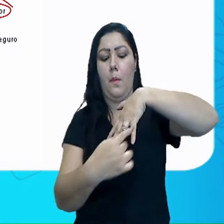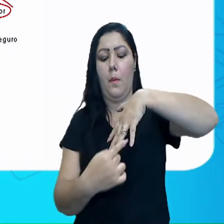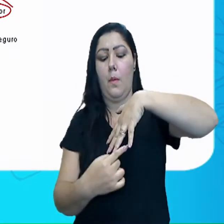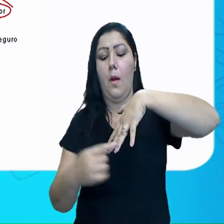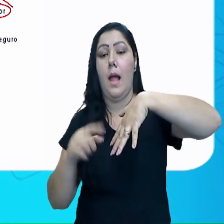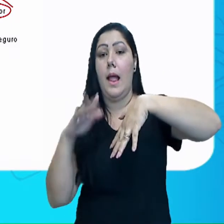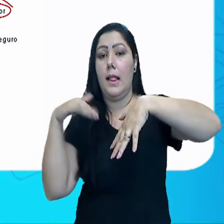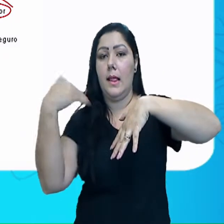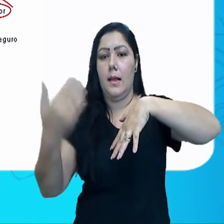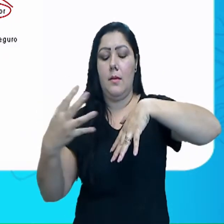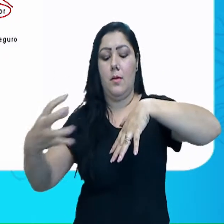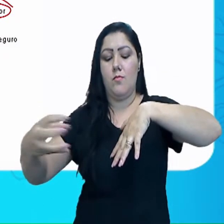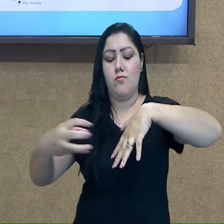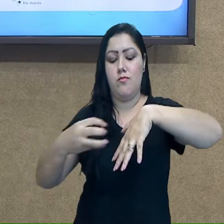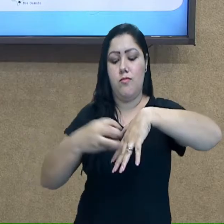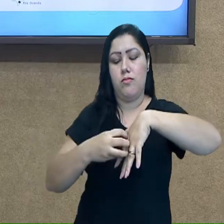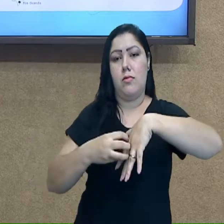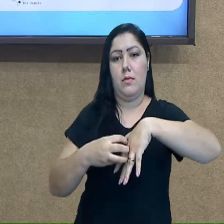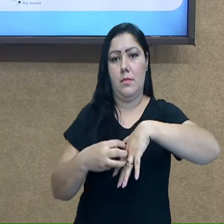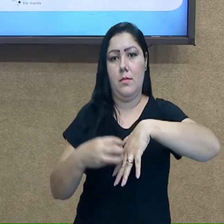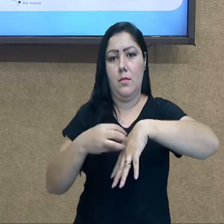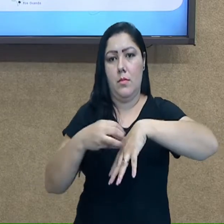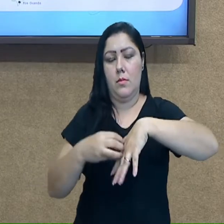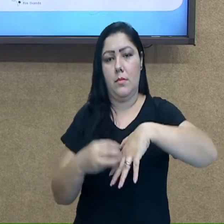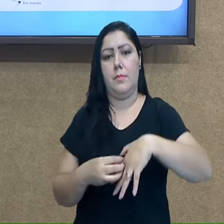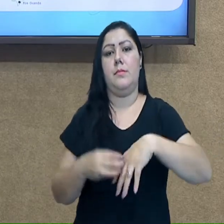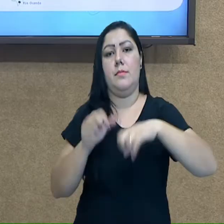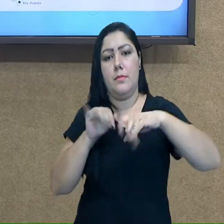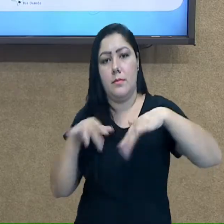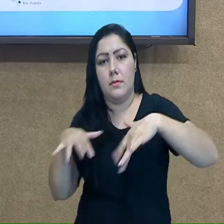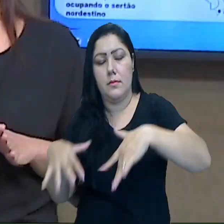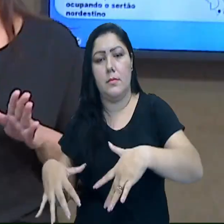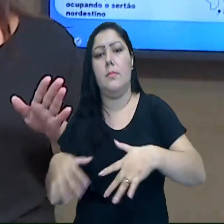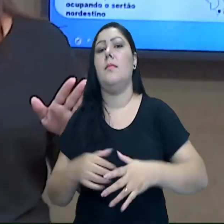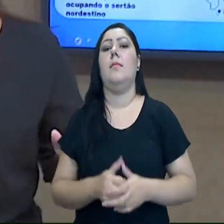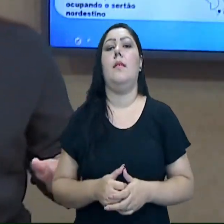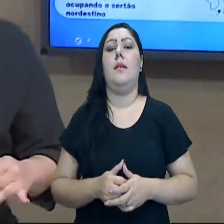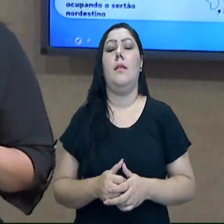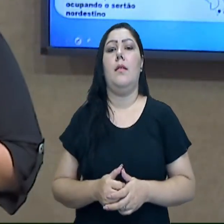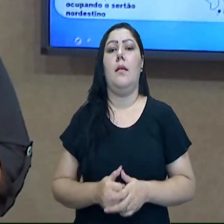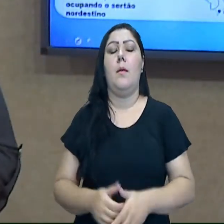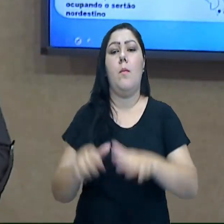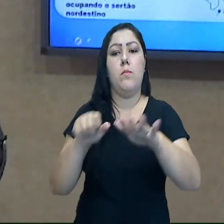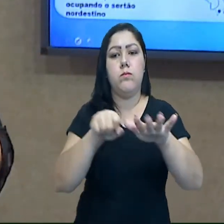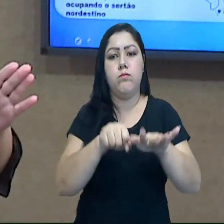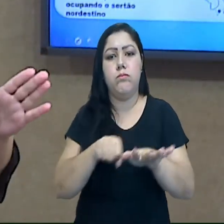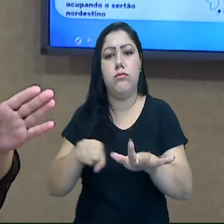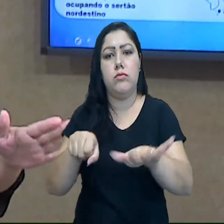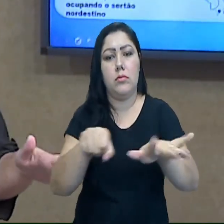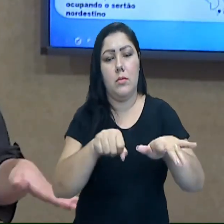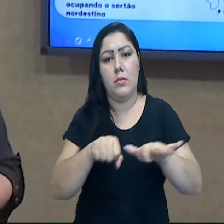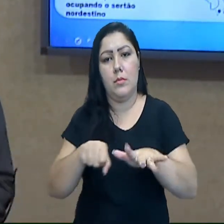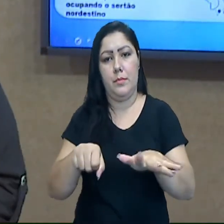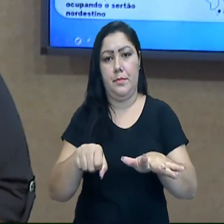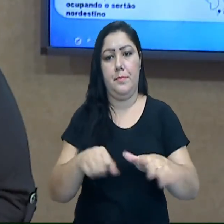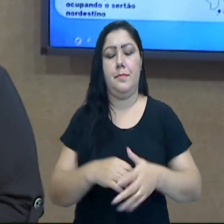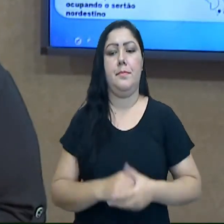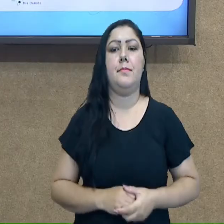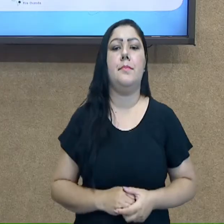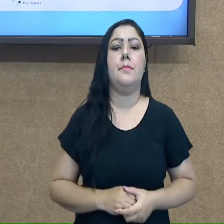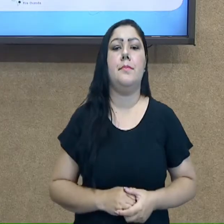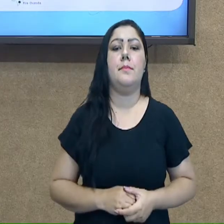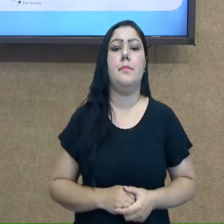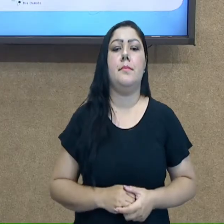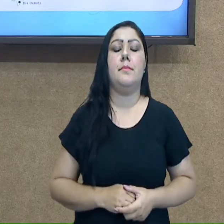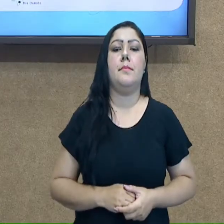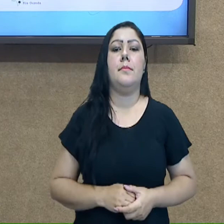nordestino. Então, agora nós vamos ver mais detalhadamente essa expansão, esse crescimento dentro da colônia.